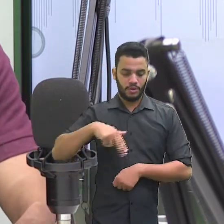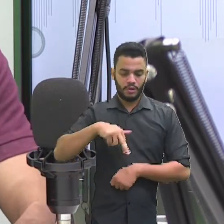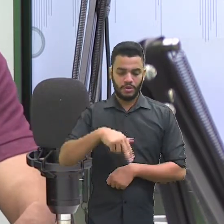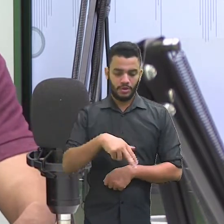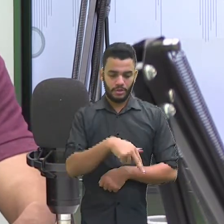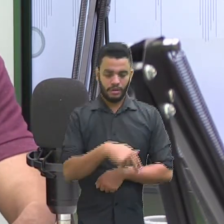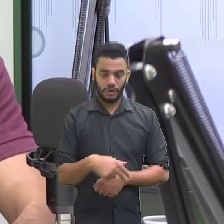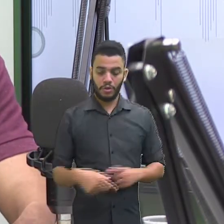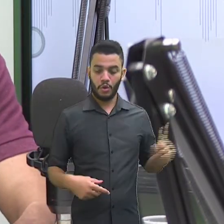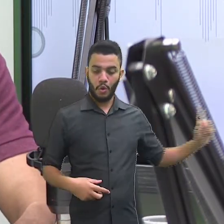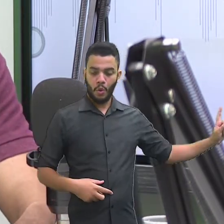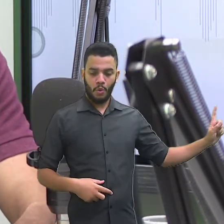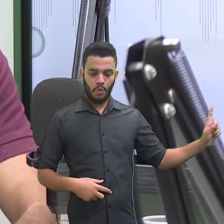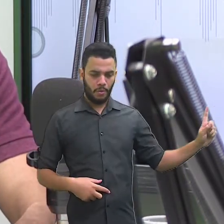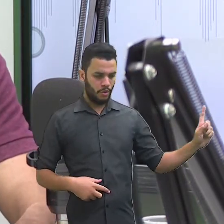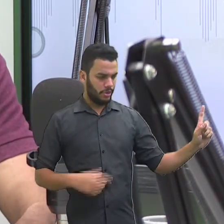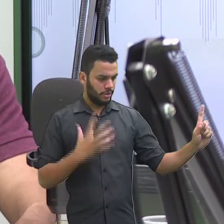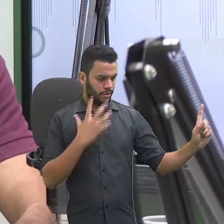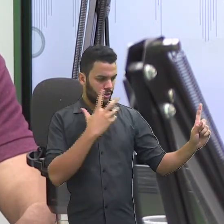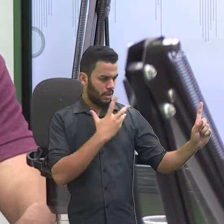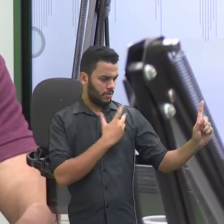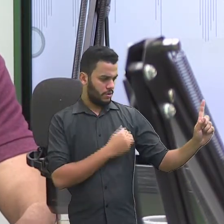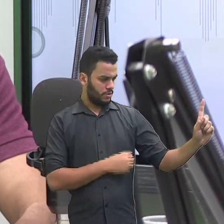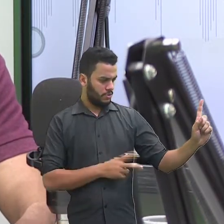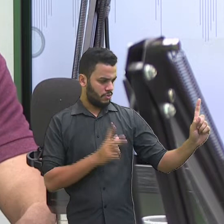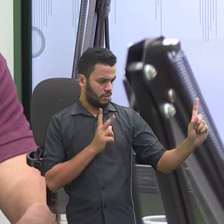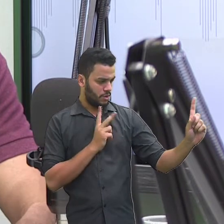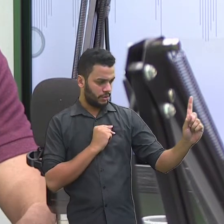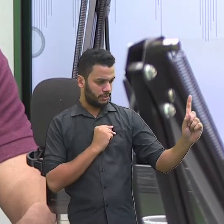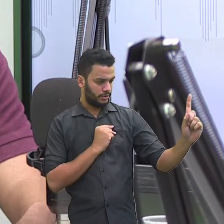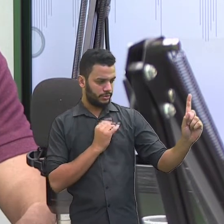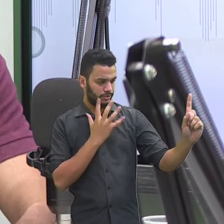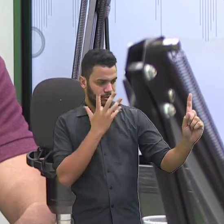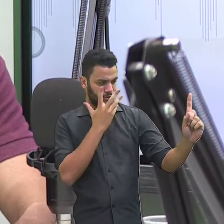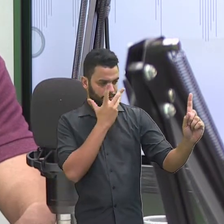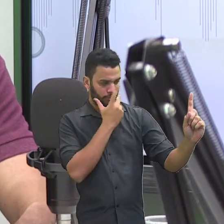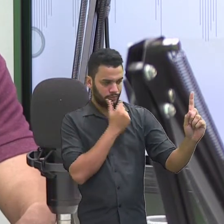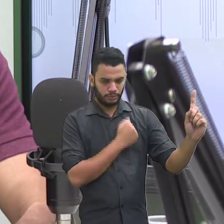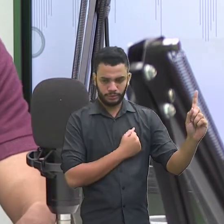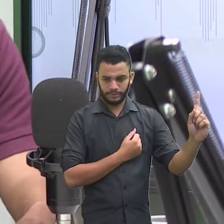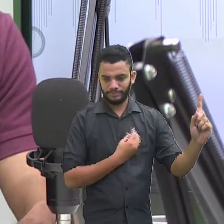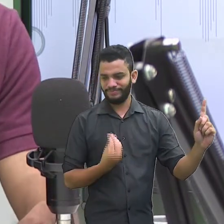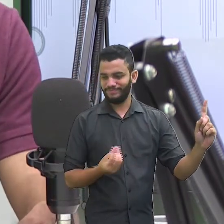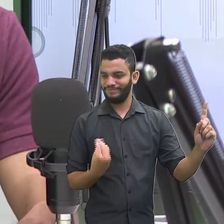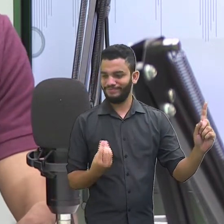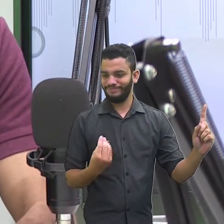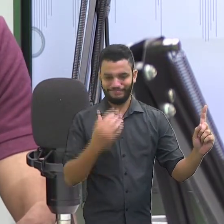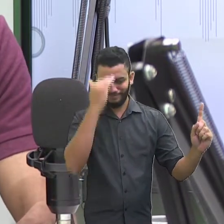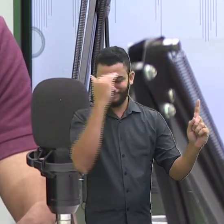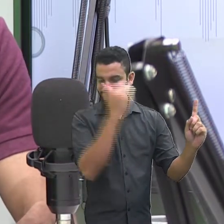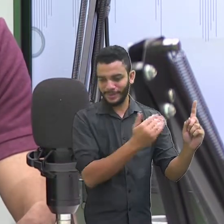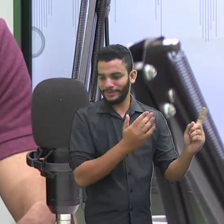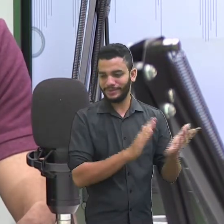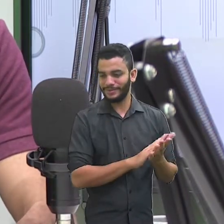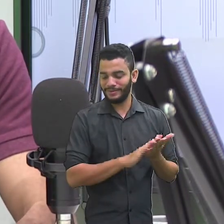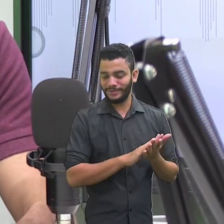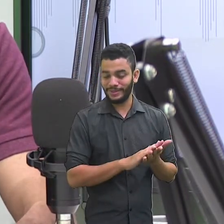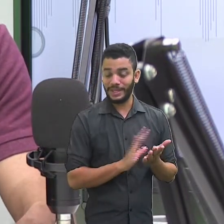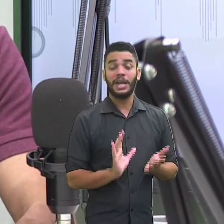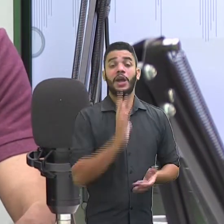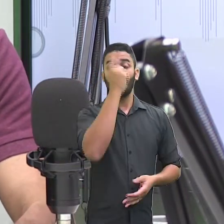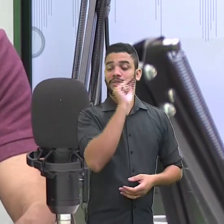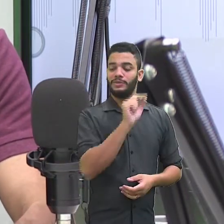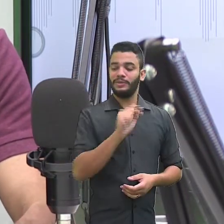digo para o meu filho que não se deve mentir. Não se deve mentir. Aí agora, então, eu